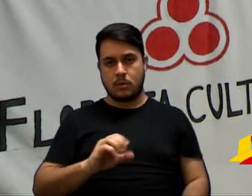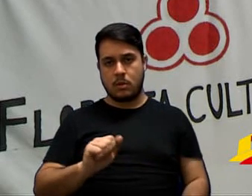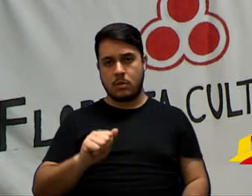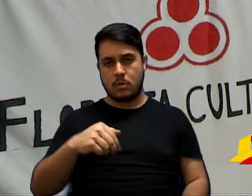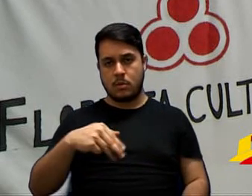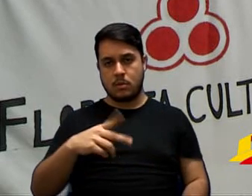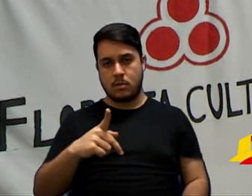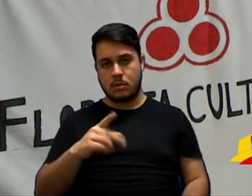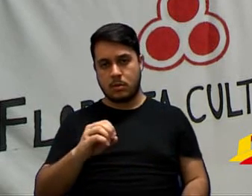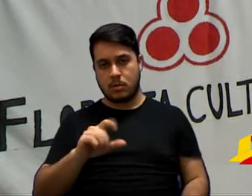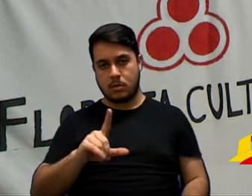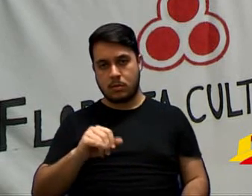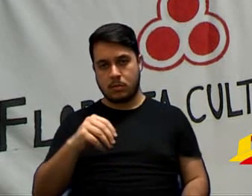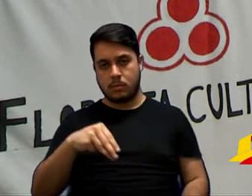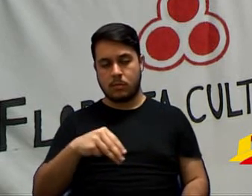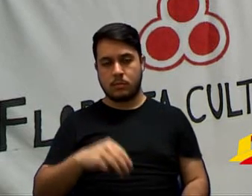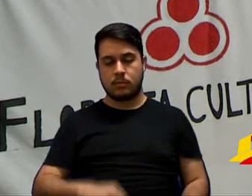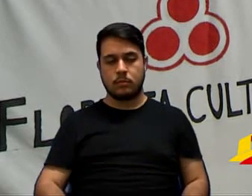tá